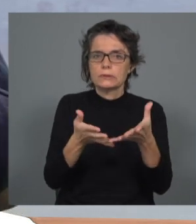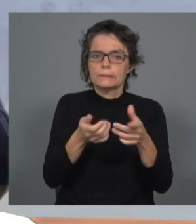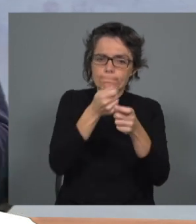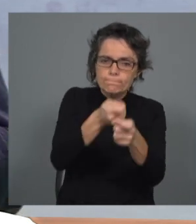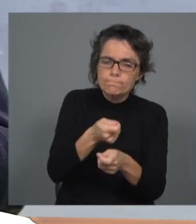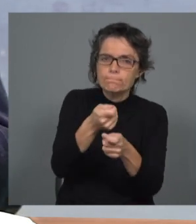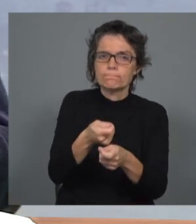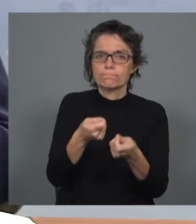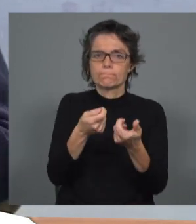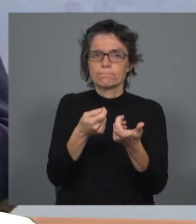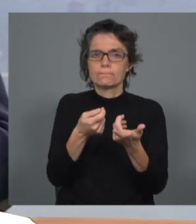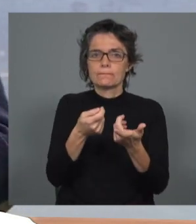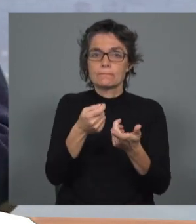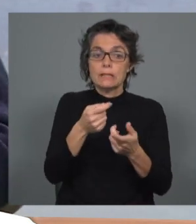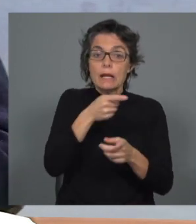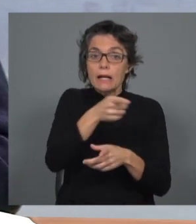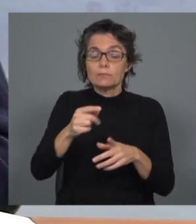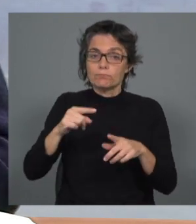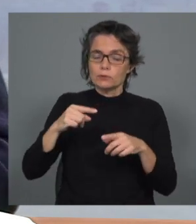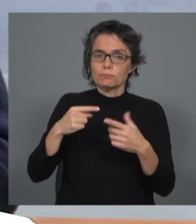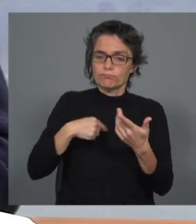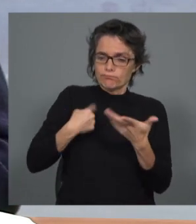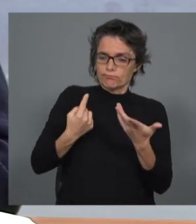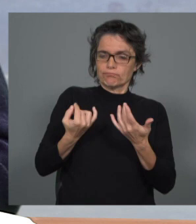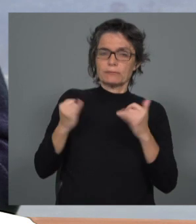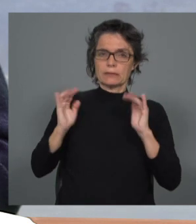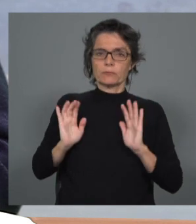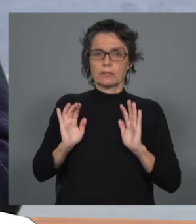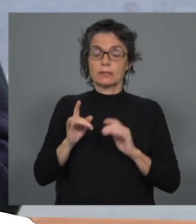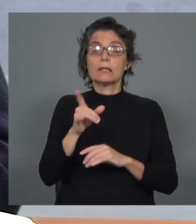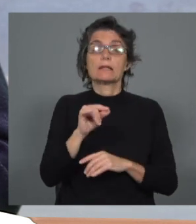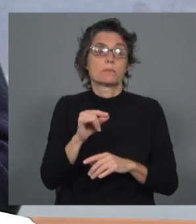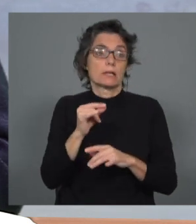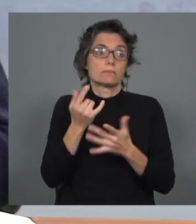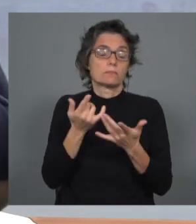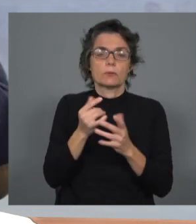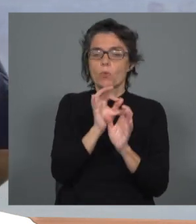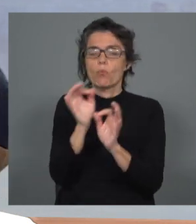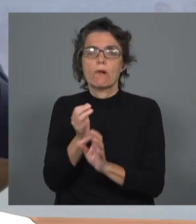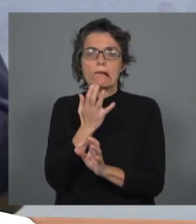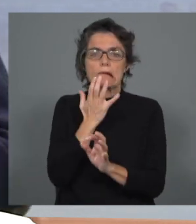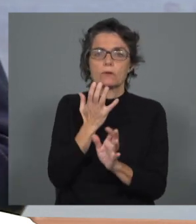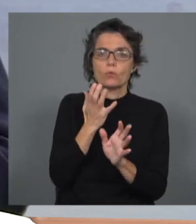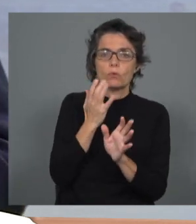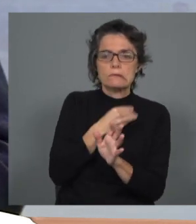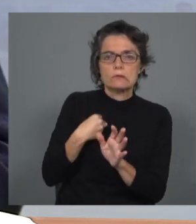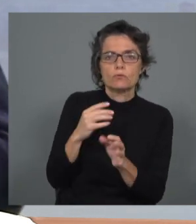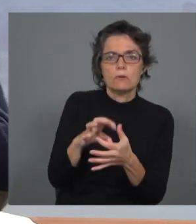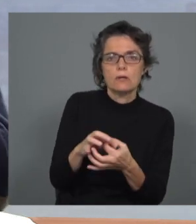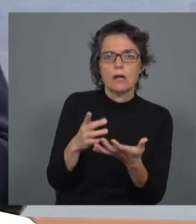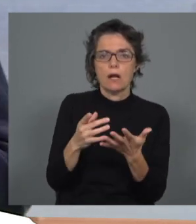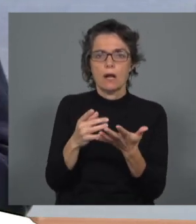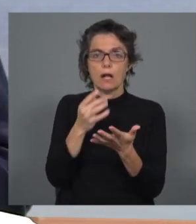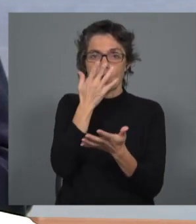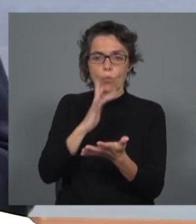depois assegurar a saúde, tanto os dispensários, um bocadinho por toda a África e muitos países da Ásia